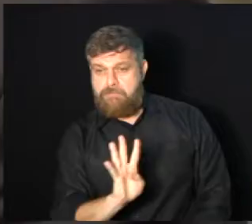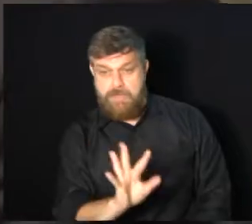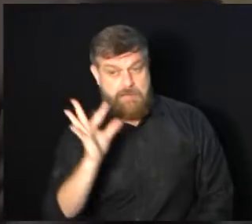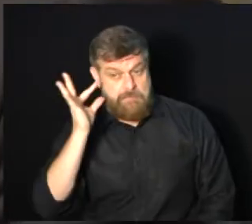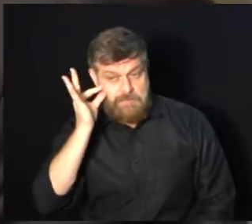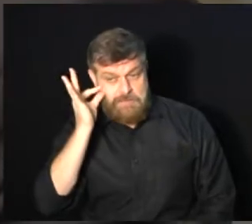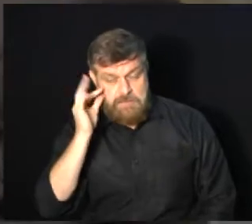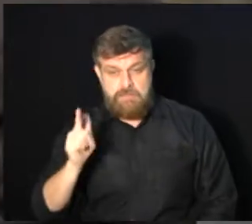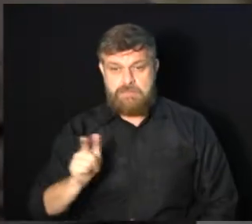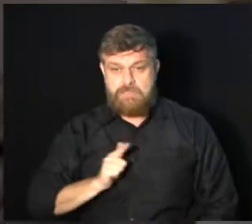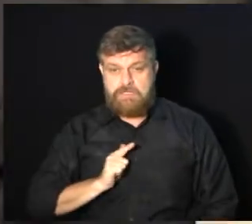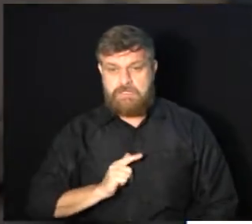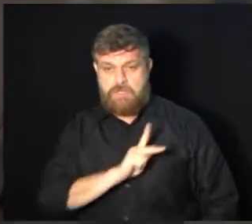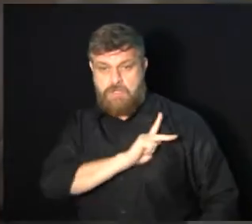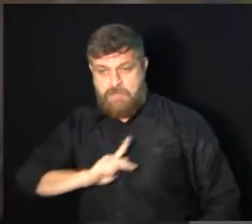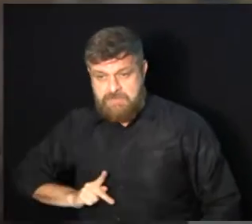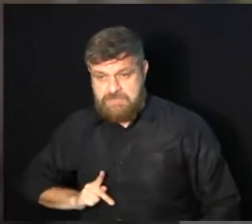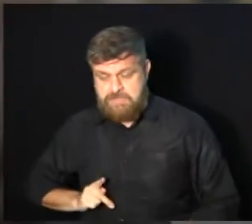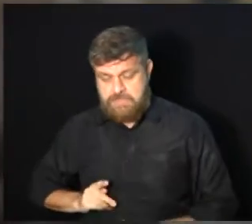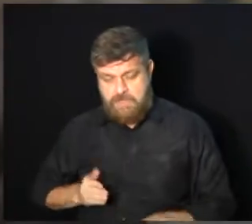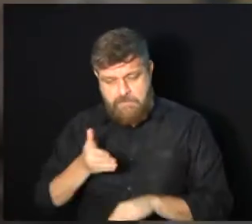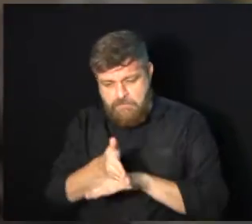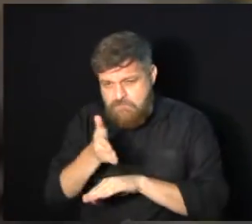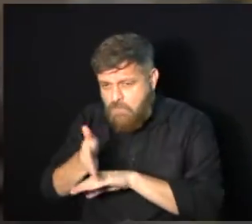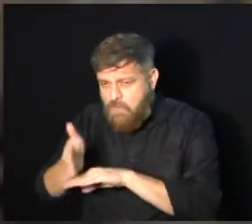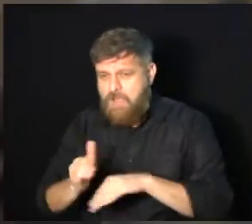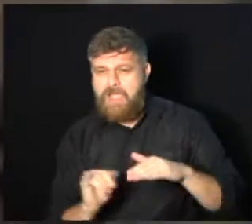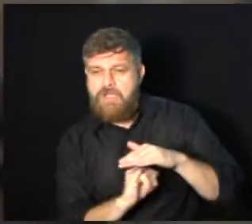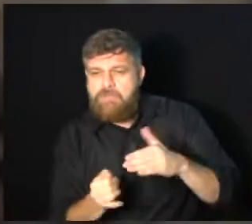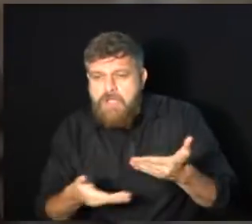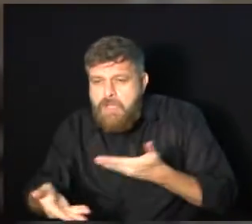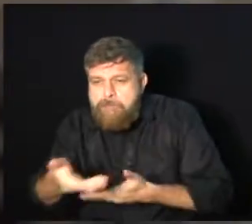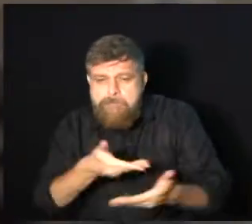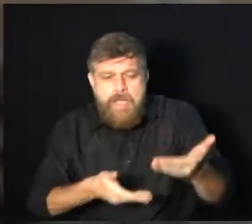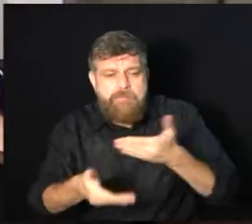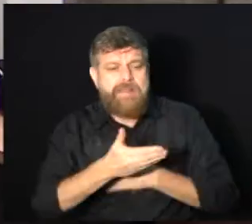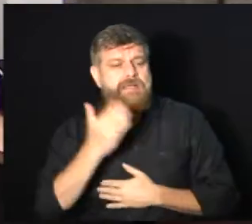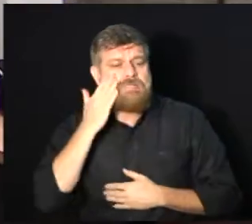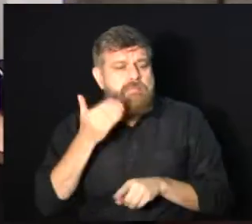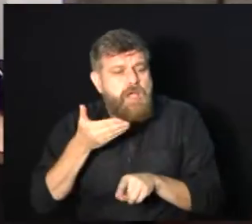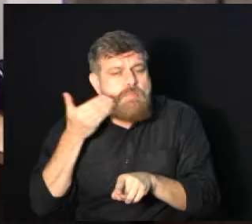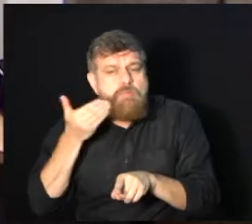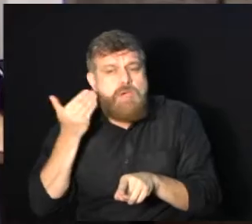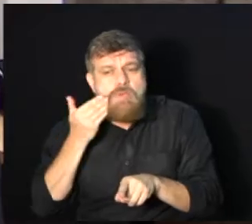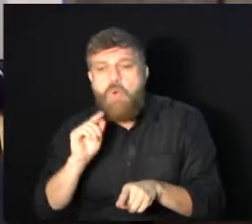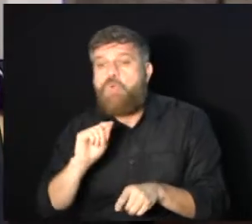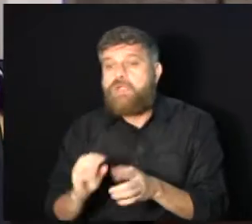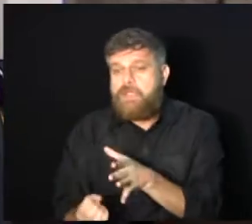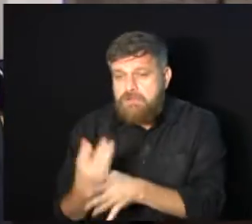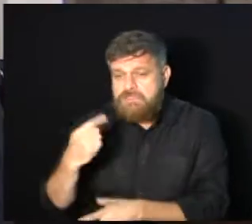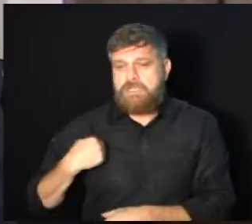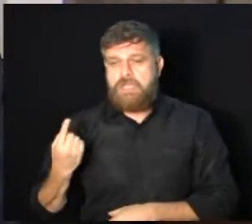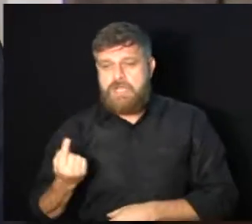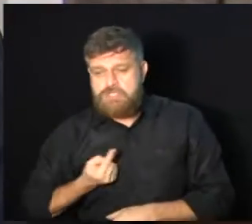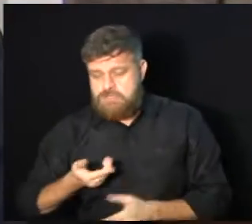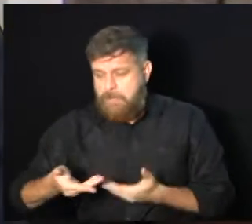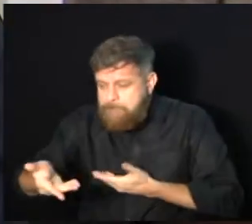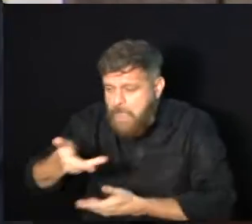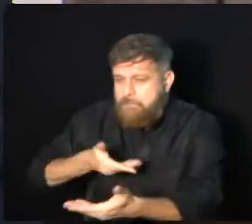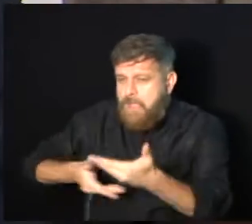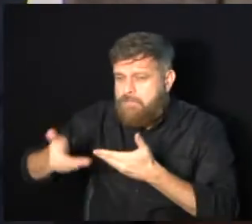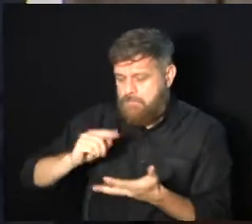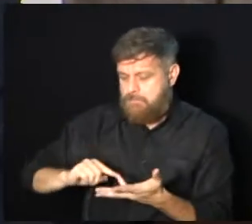O presidente falou que visitou e ouviu as entidades para atender melhor as demandas. Andamos, ouvimos bastante